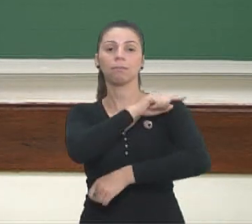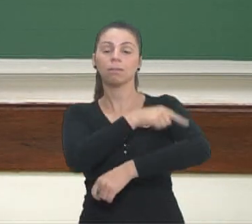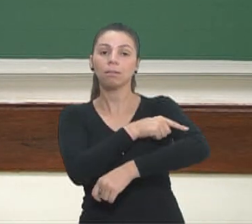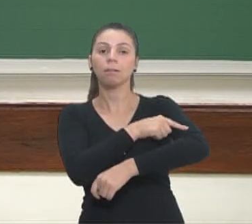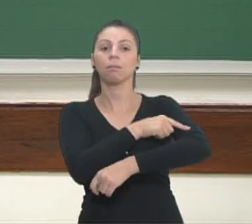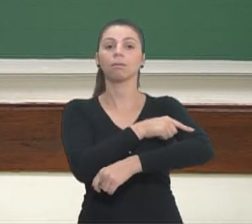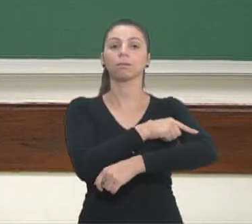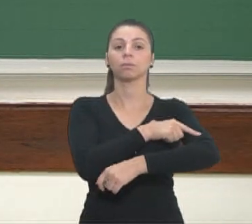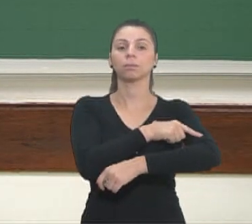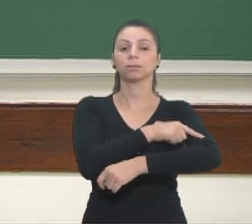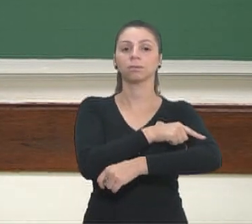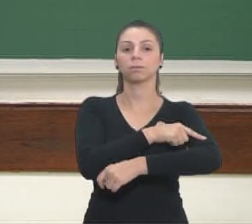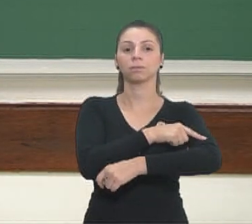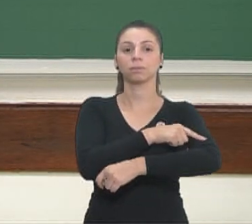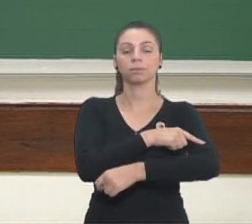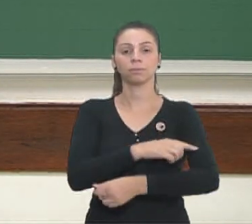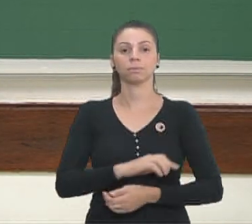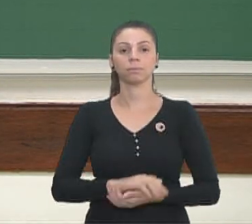polonesa,